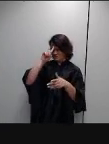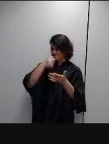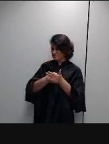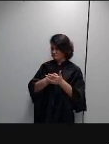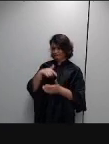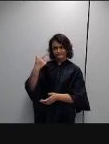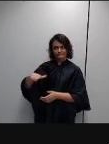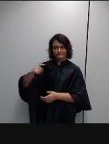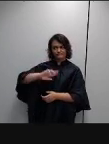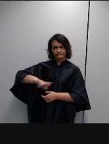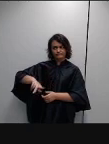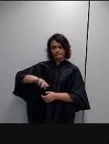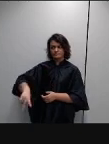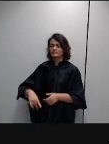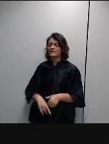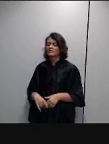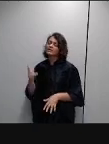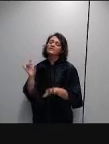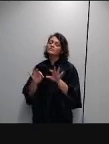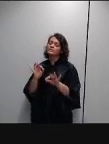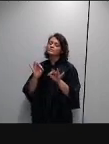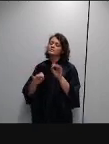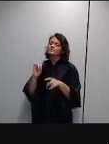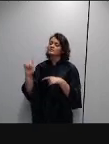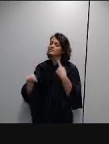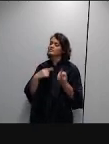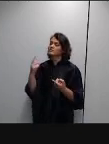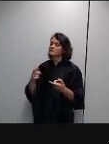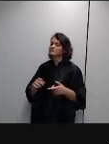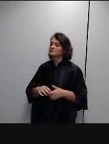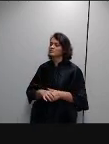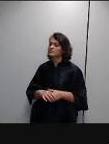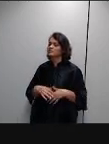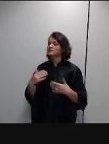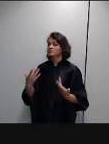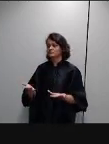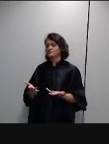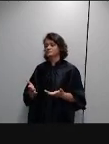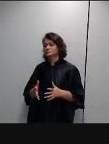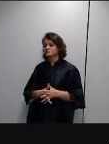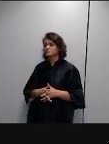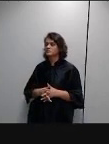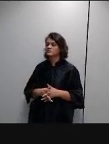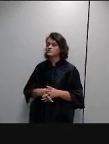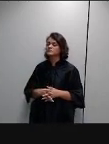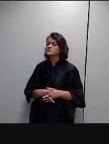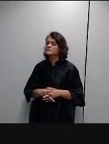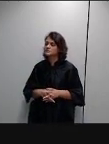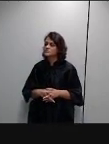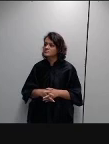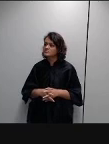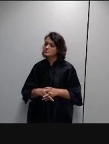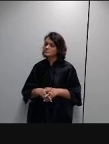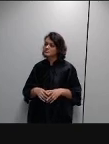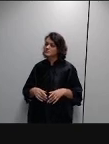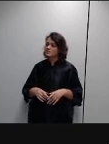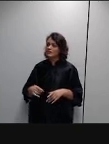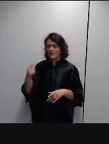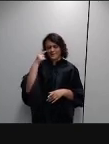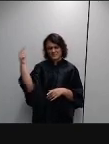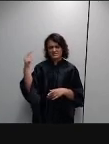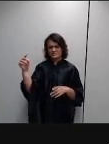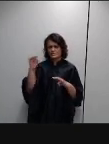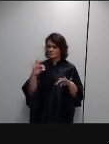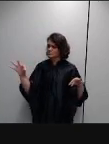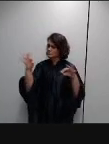após aquele julgamentos foram poucas Então o que acontece nós estamos para aos olhos de todos nós